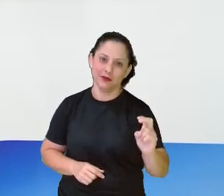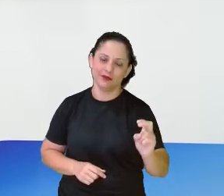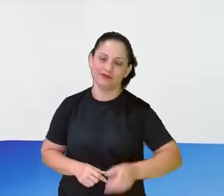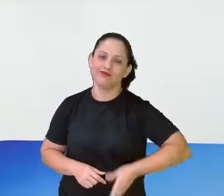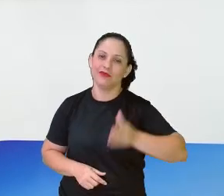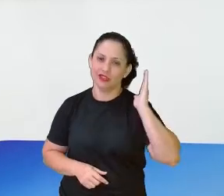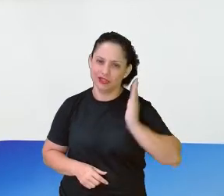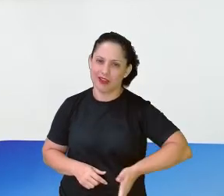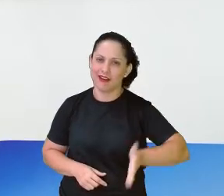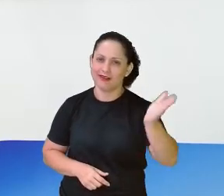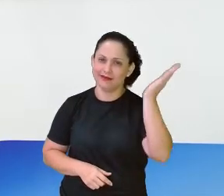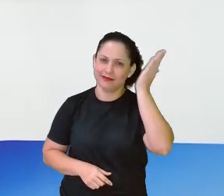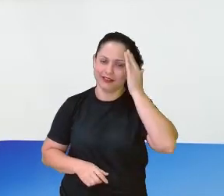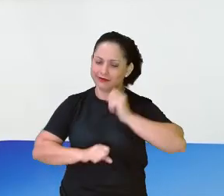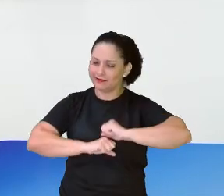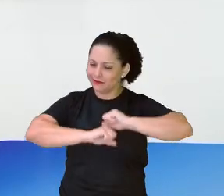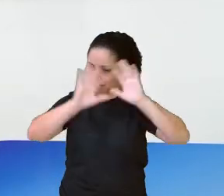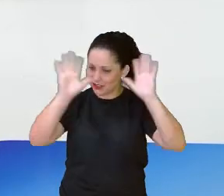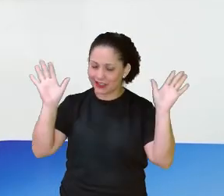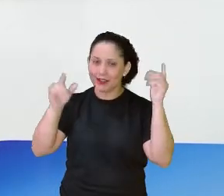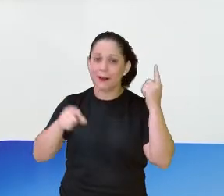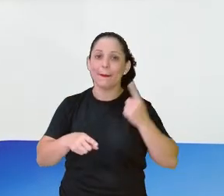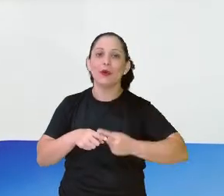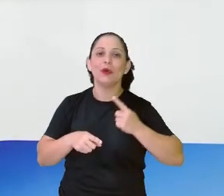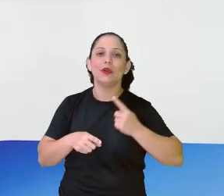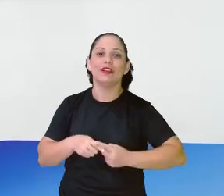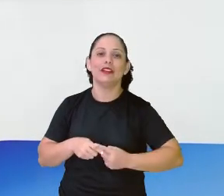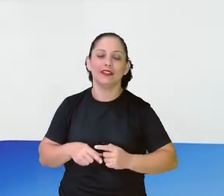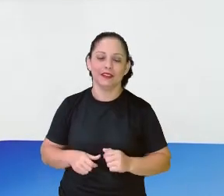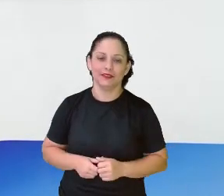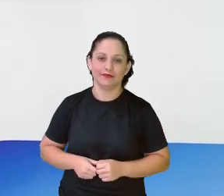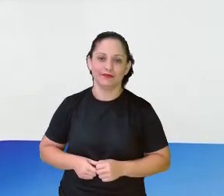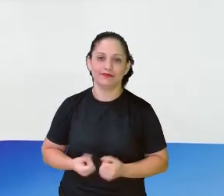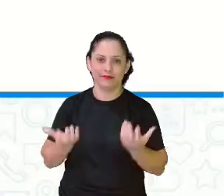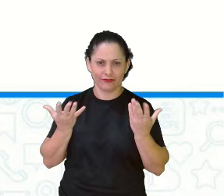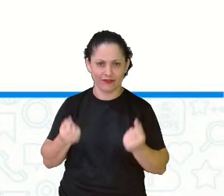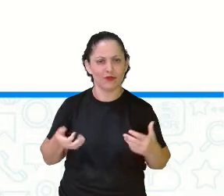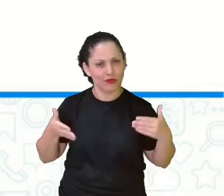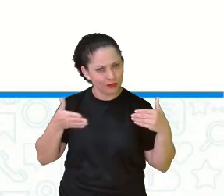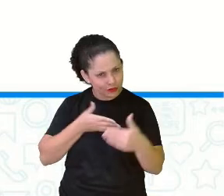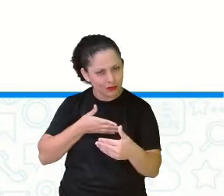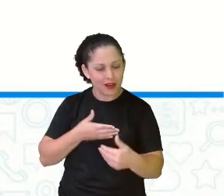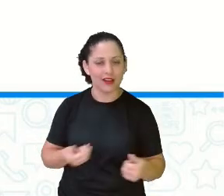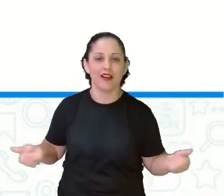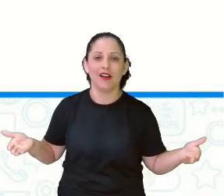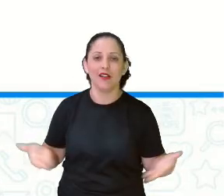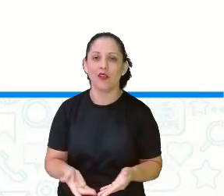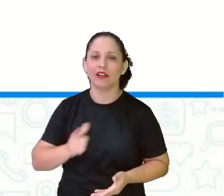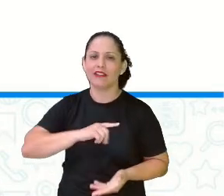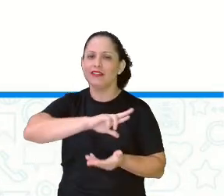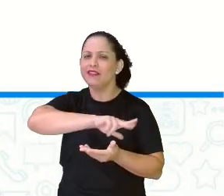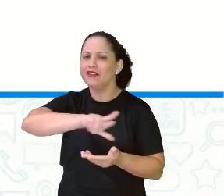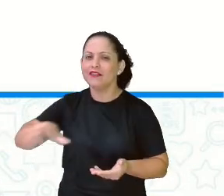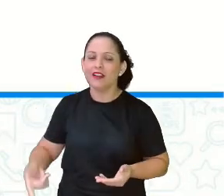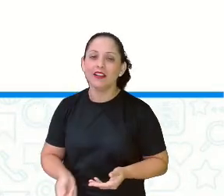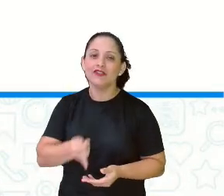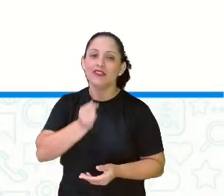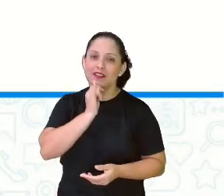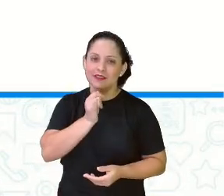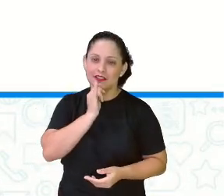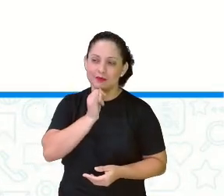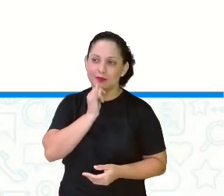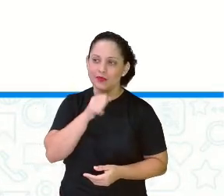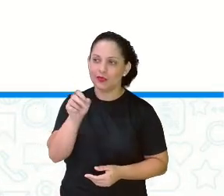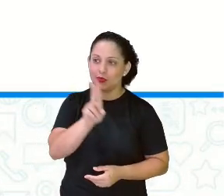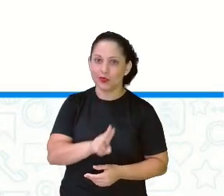já entendeu o porquê. Vamos continuar. E aqui, minha gente, eu posso ter vários exemplos, né? Aqui eu